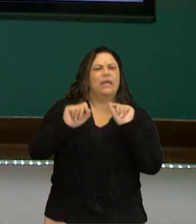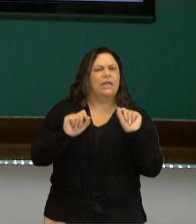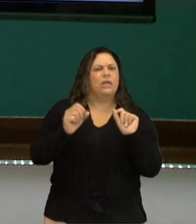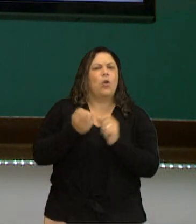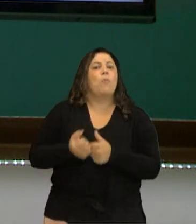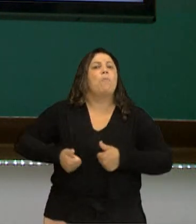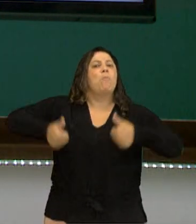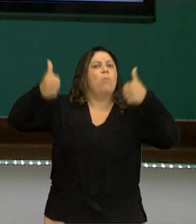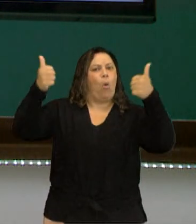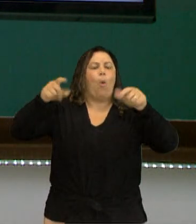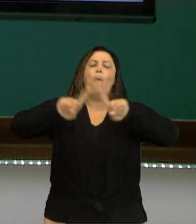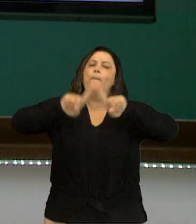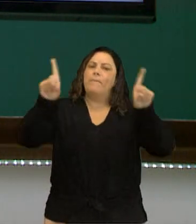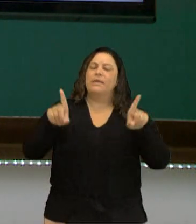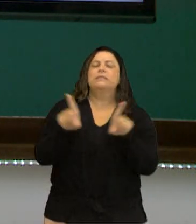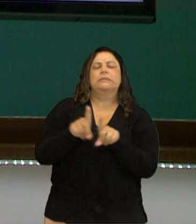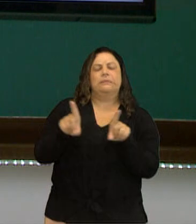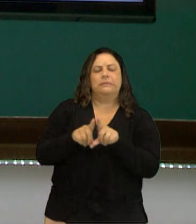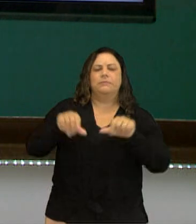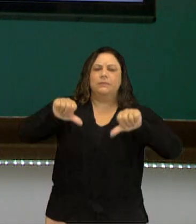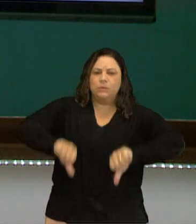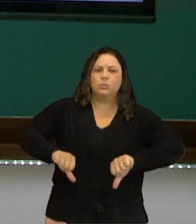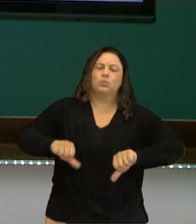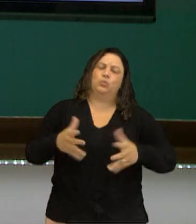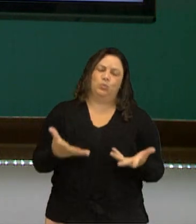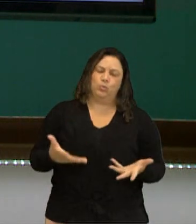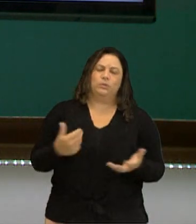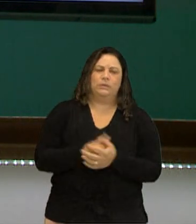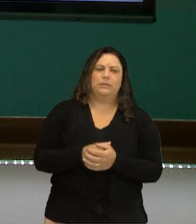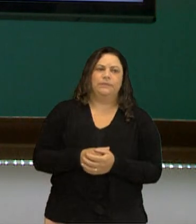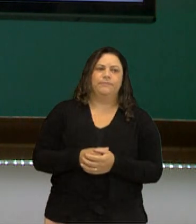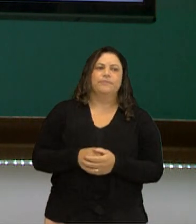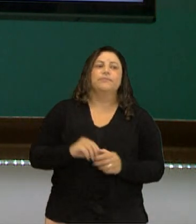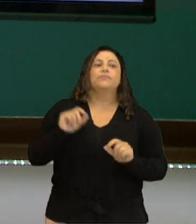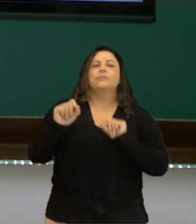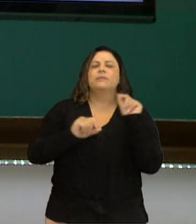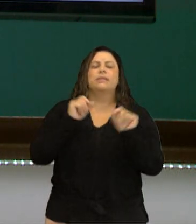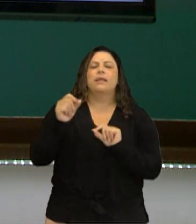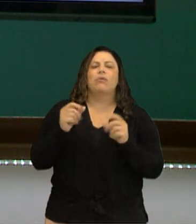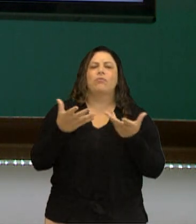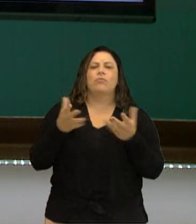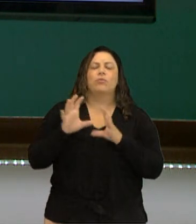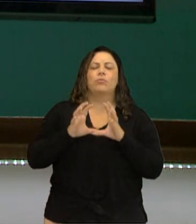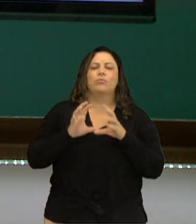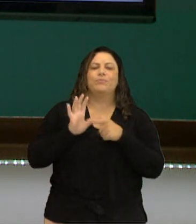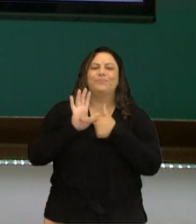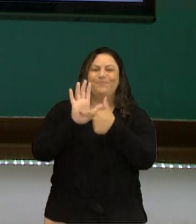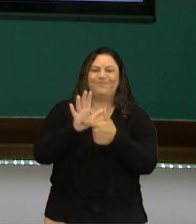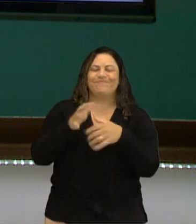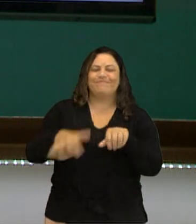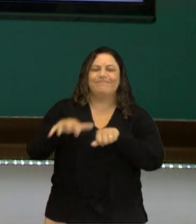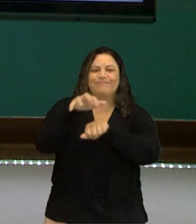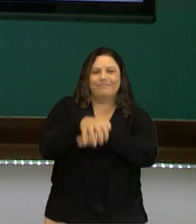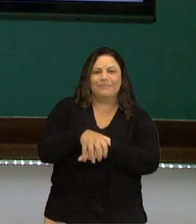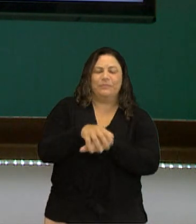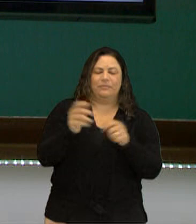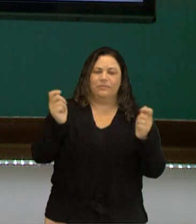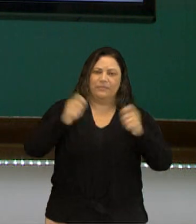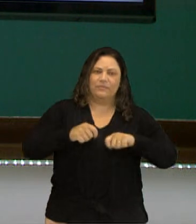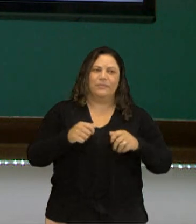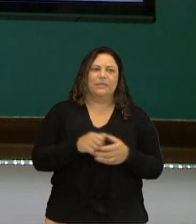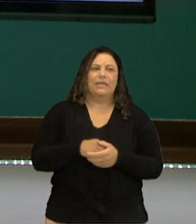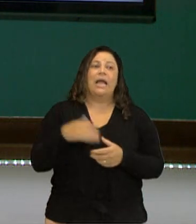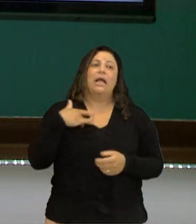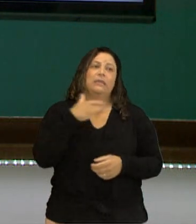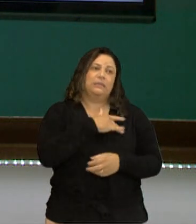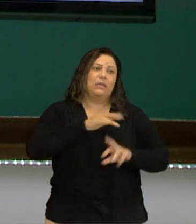mas também tem o seu lado maléfico. Então vamos mostrar o grupo, o reino Monera, tanto na saúde pública,